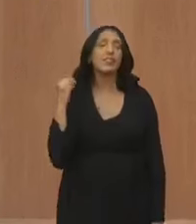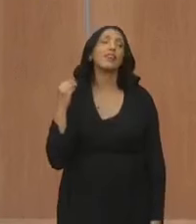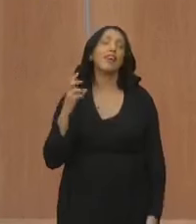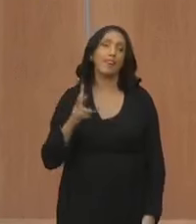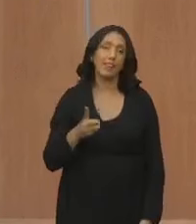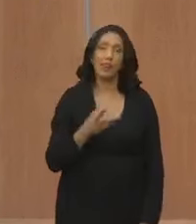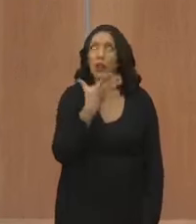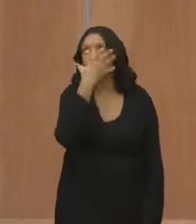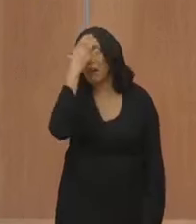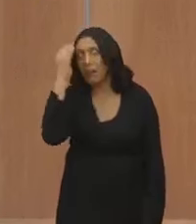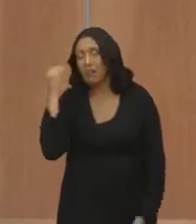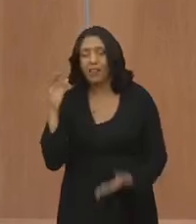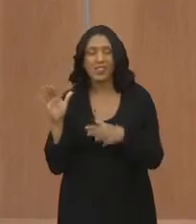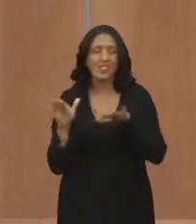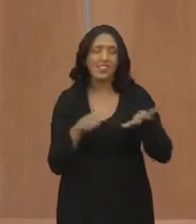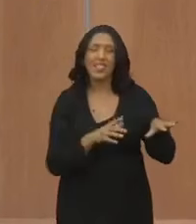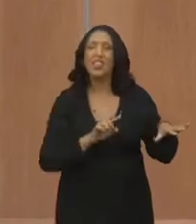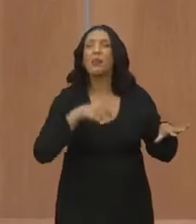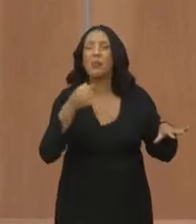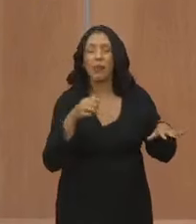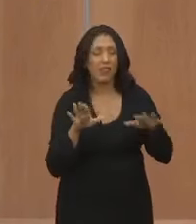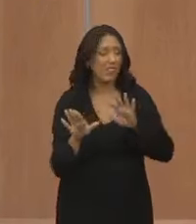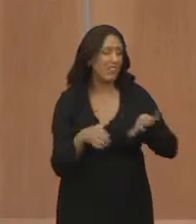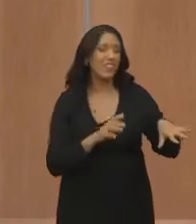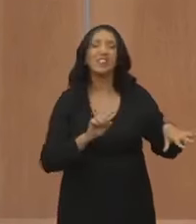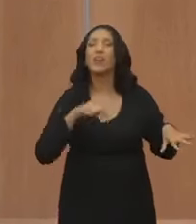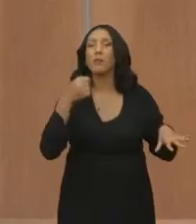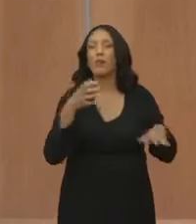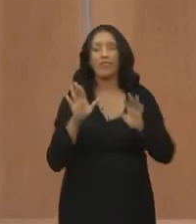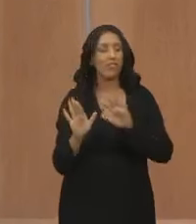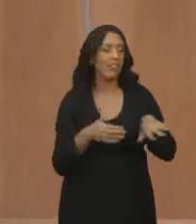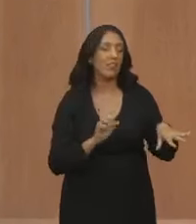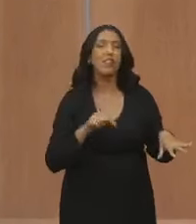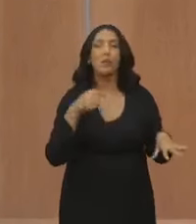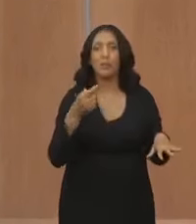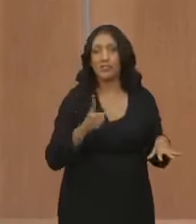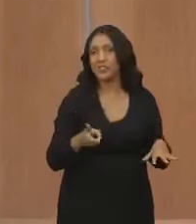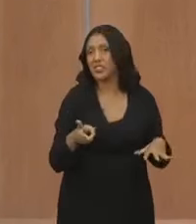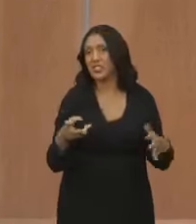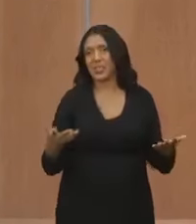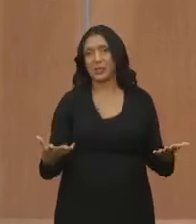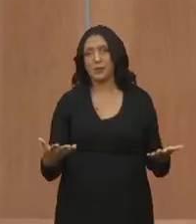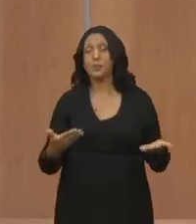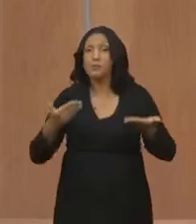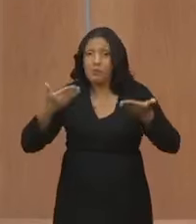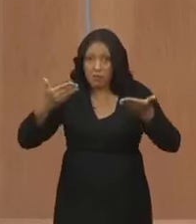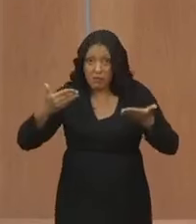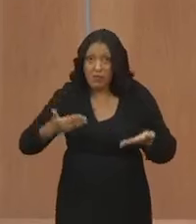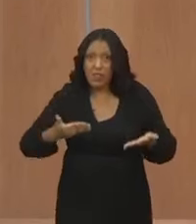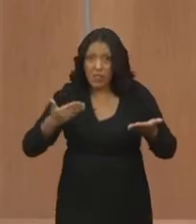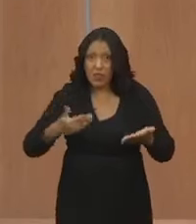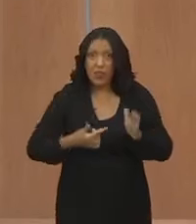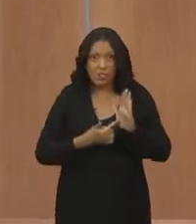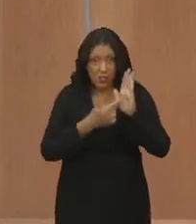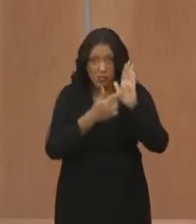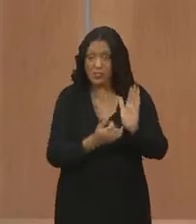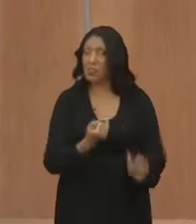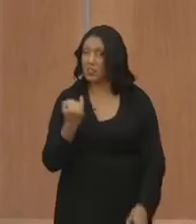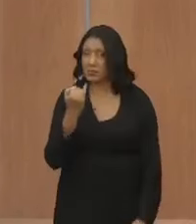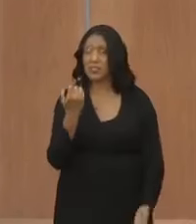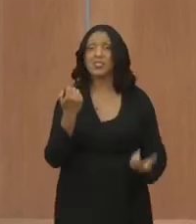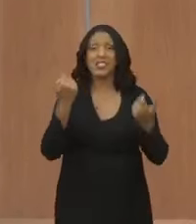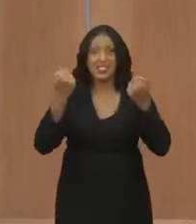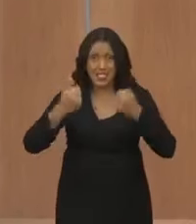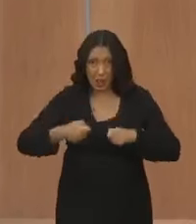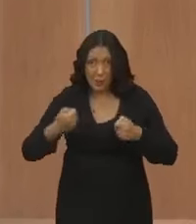mandatos, vereador. Eu tenho certeza que no primeiro mandato do senhor, o senhor começou a trabalhar para levar a melhoria para o Veranejal e até hoje ainda não chegou,